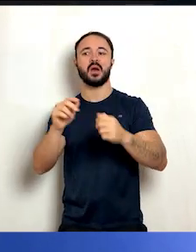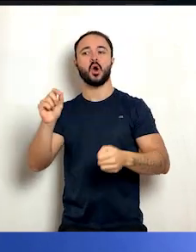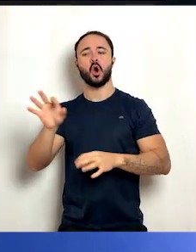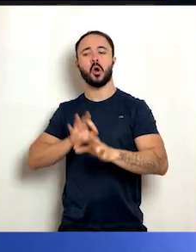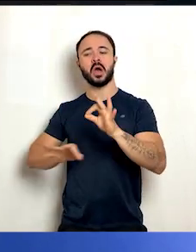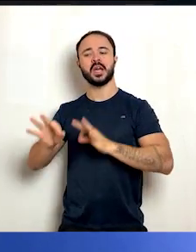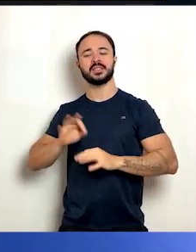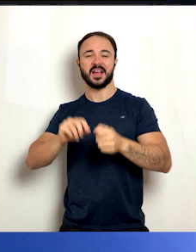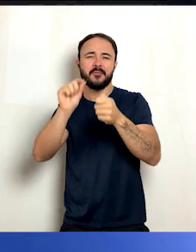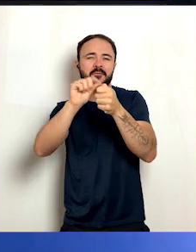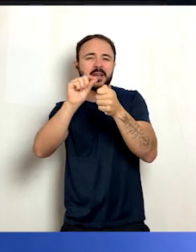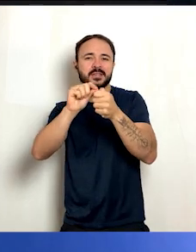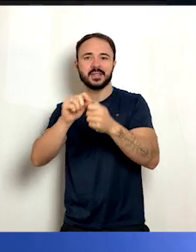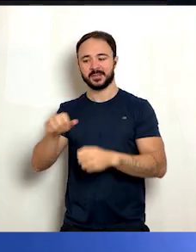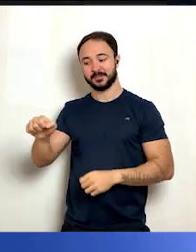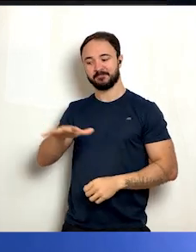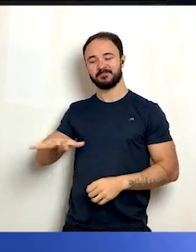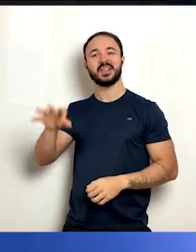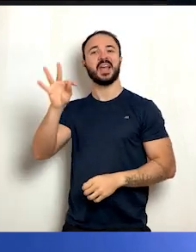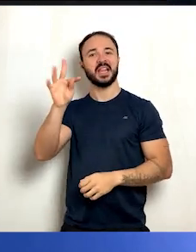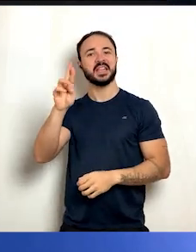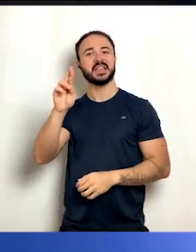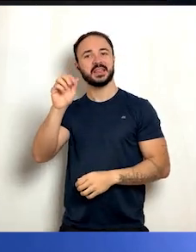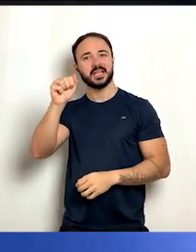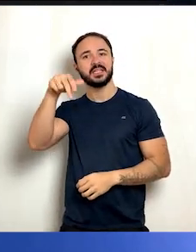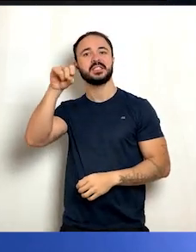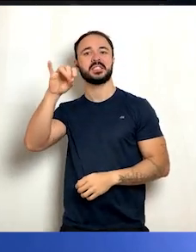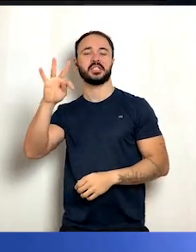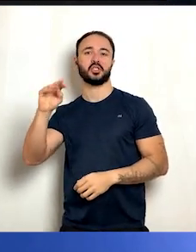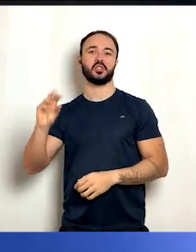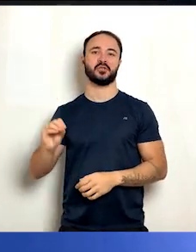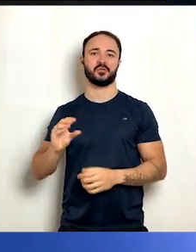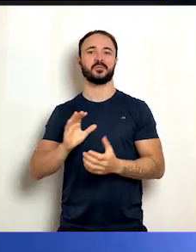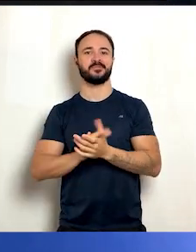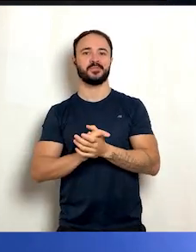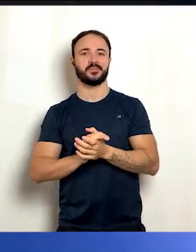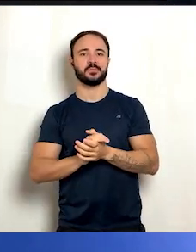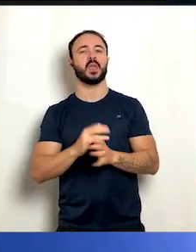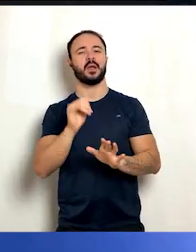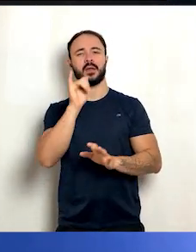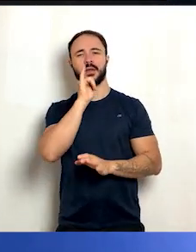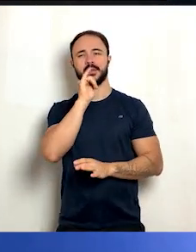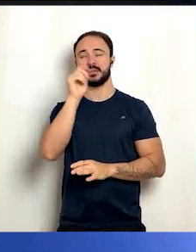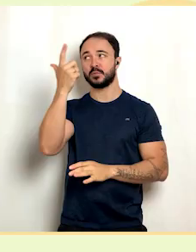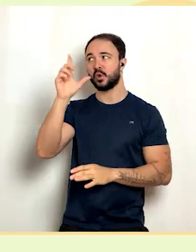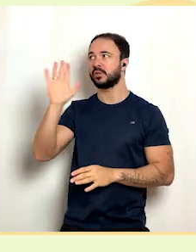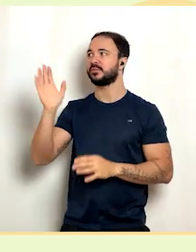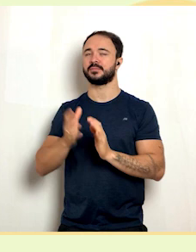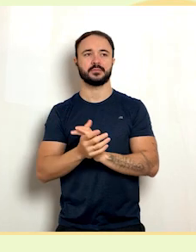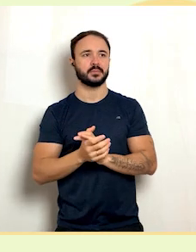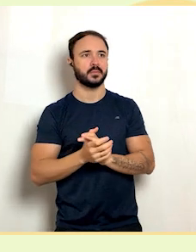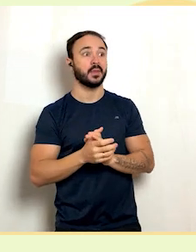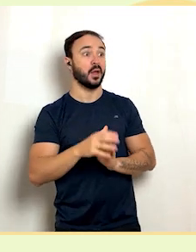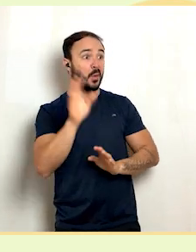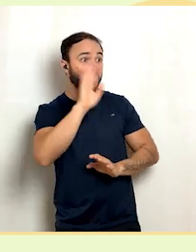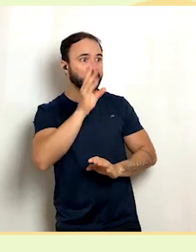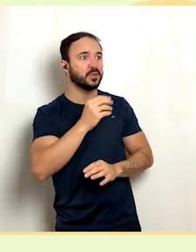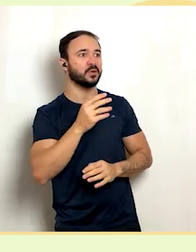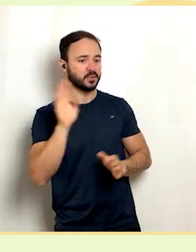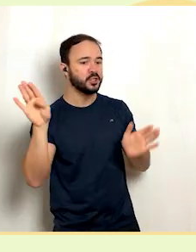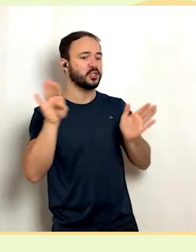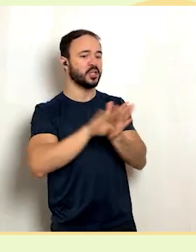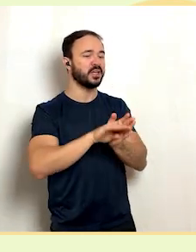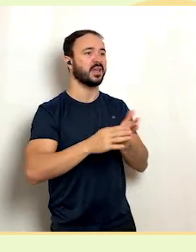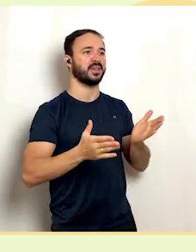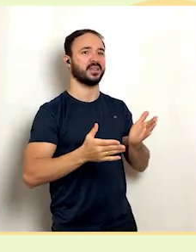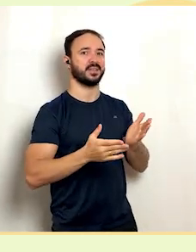camas é essencial para complementar o sentido desse verbo. Já neste outro exemplo, gente, cheguei.